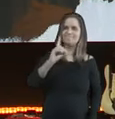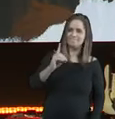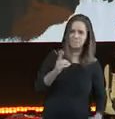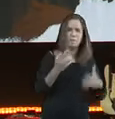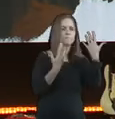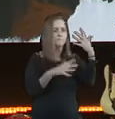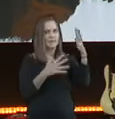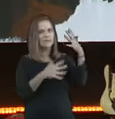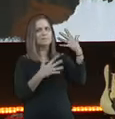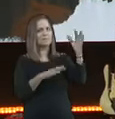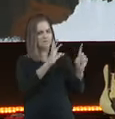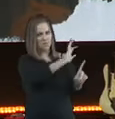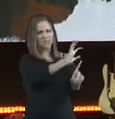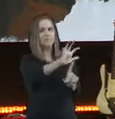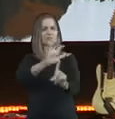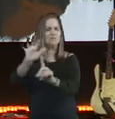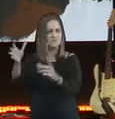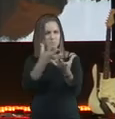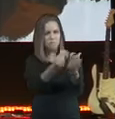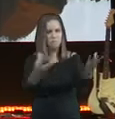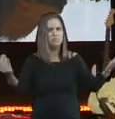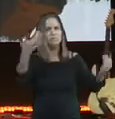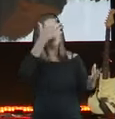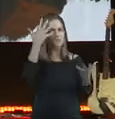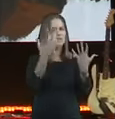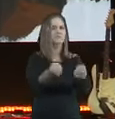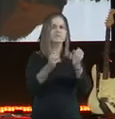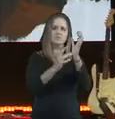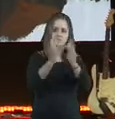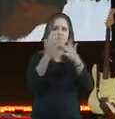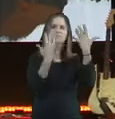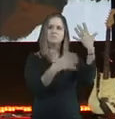É isso que vai contar no galardão: santidade e produtividade,